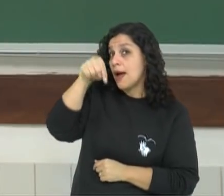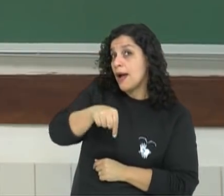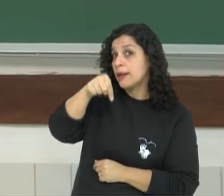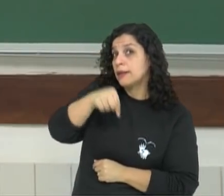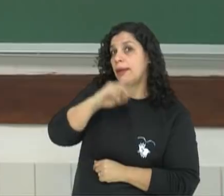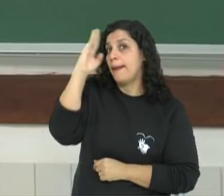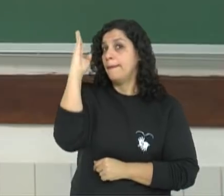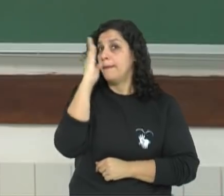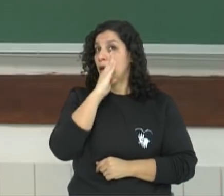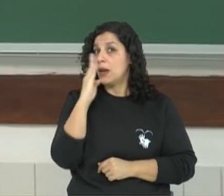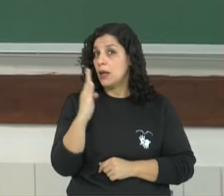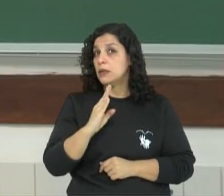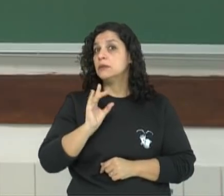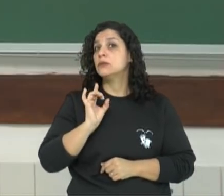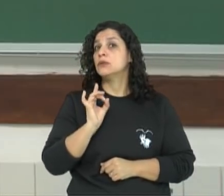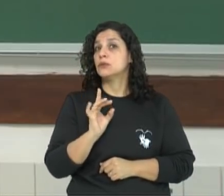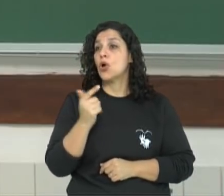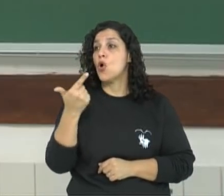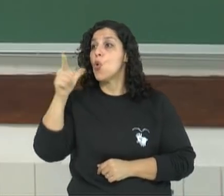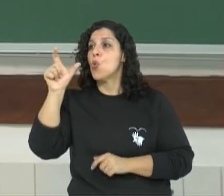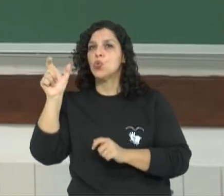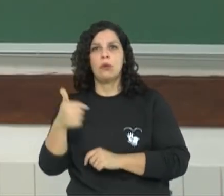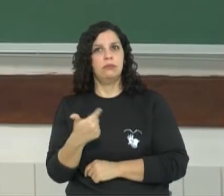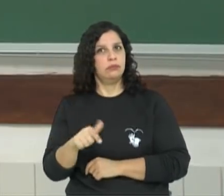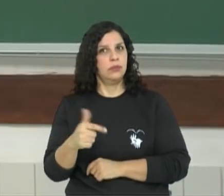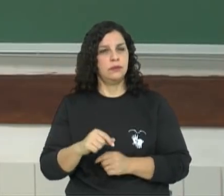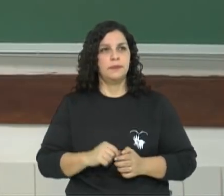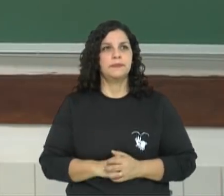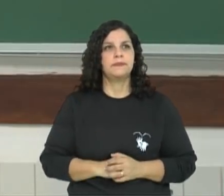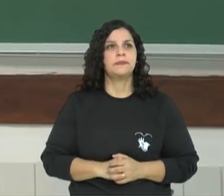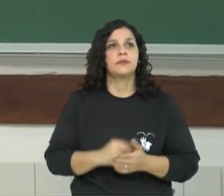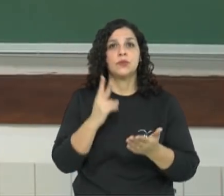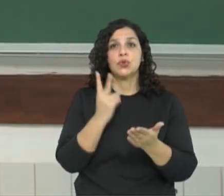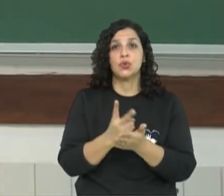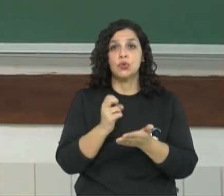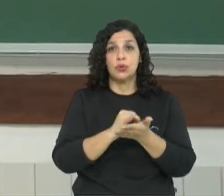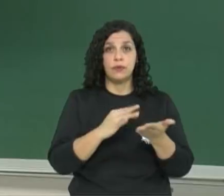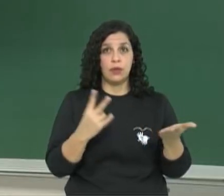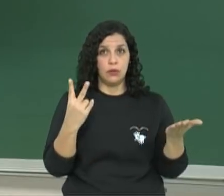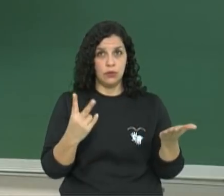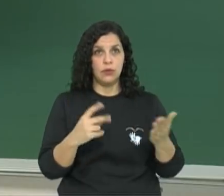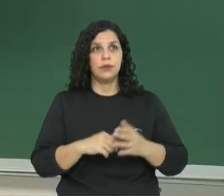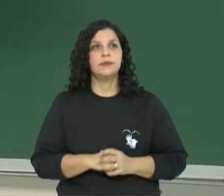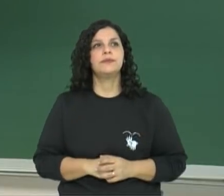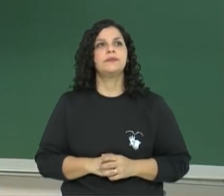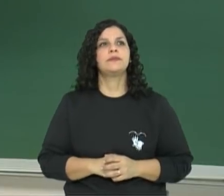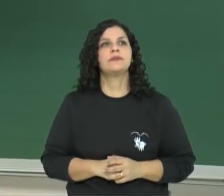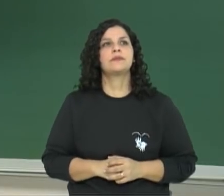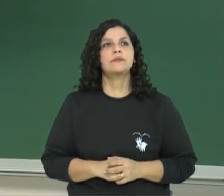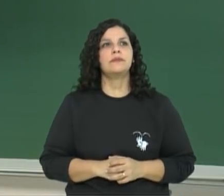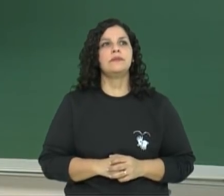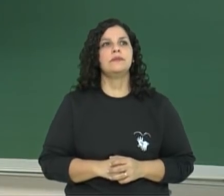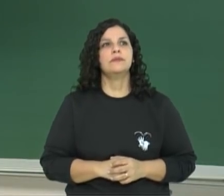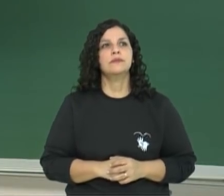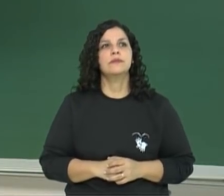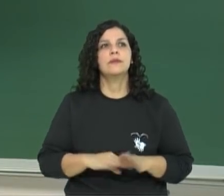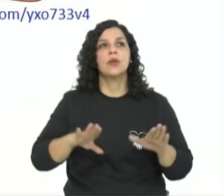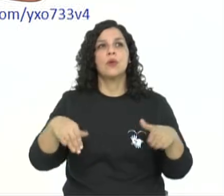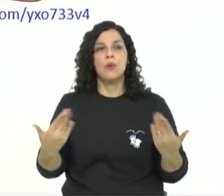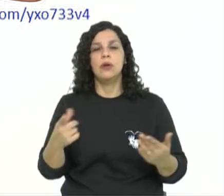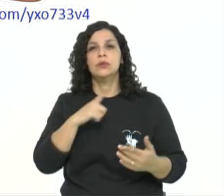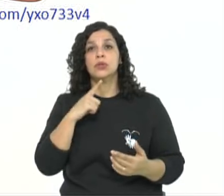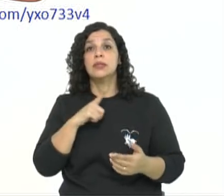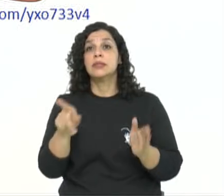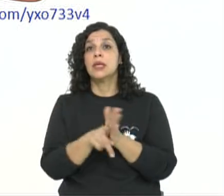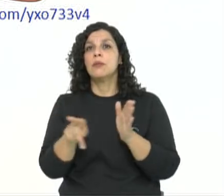os lutadores brasileiros, ok? Continuando, então, nosso segundo exercício.